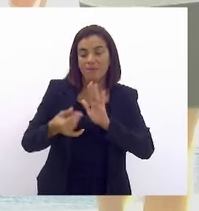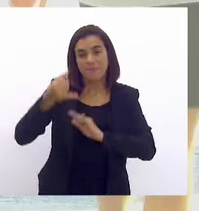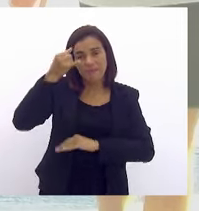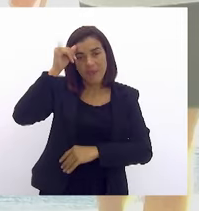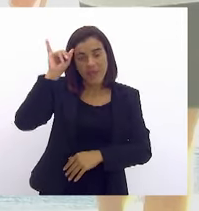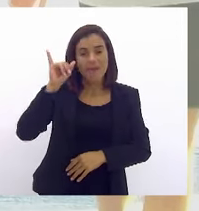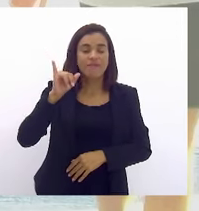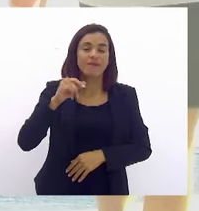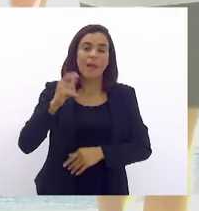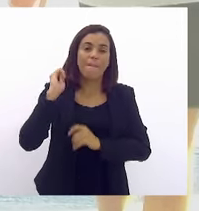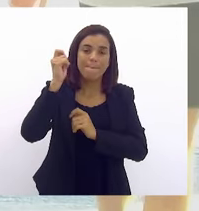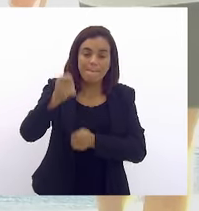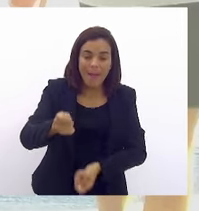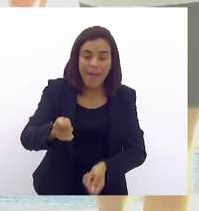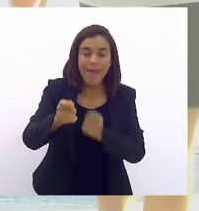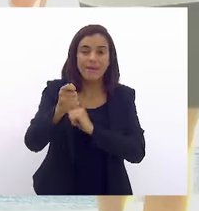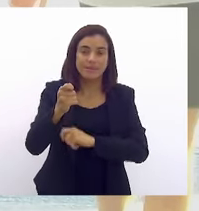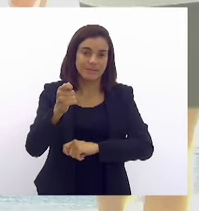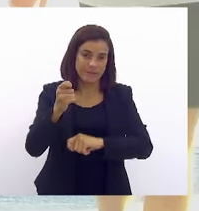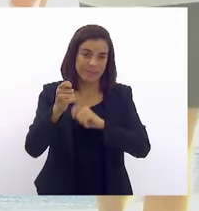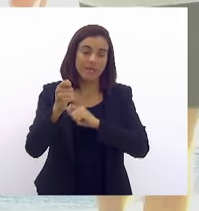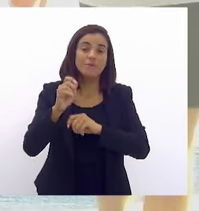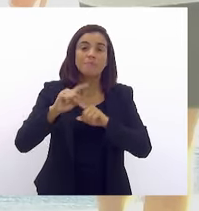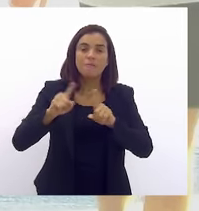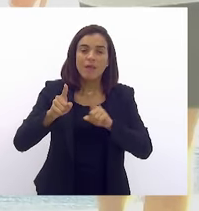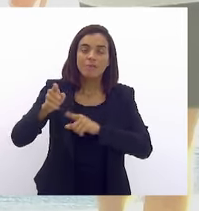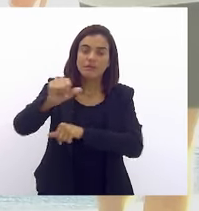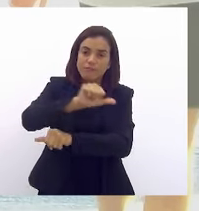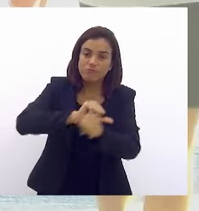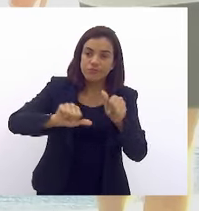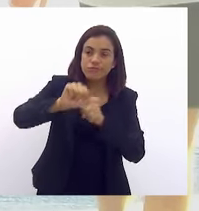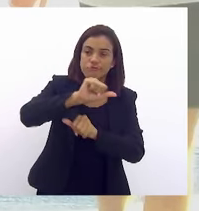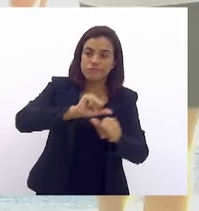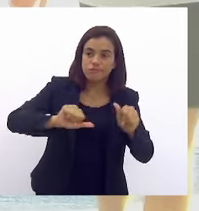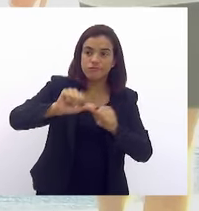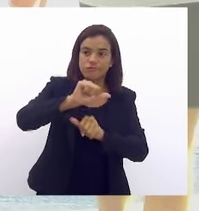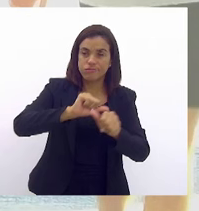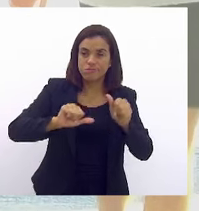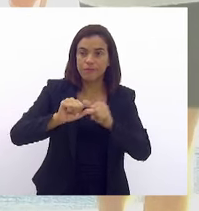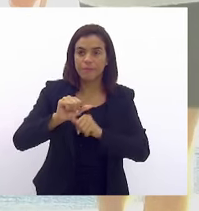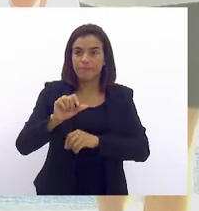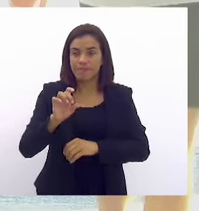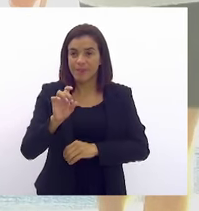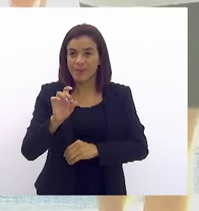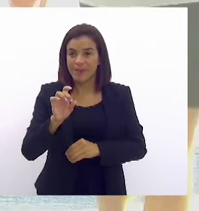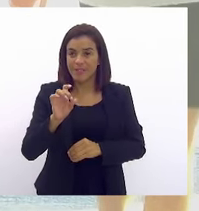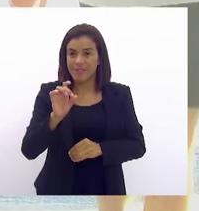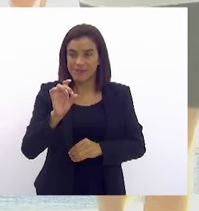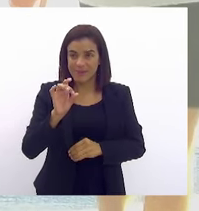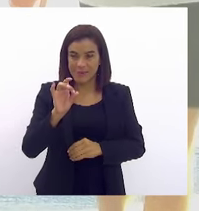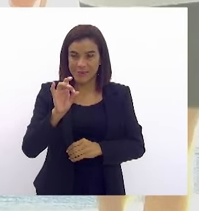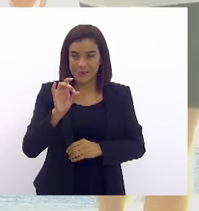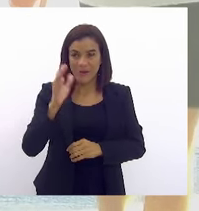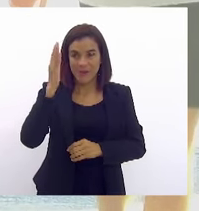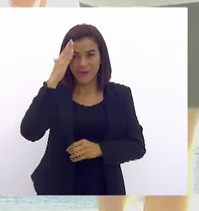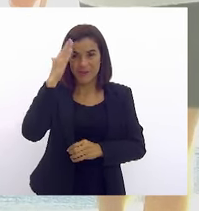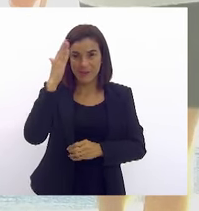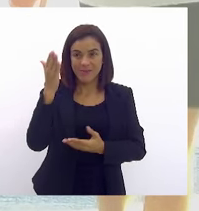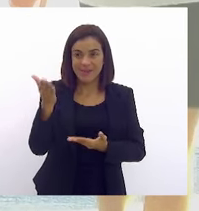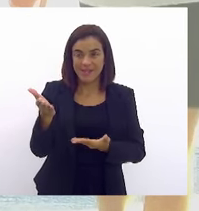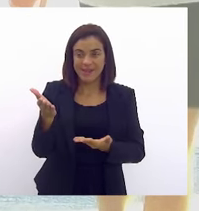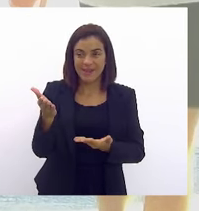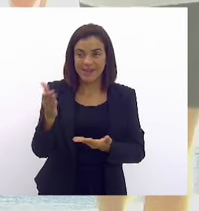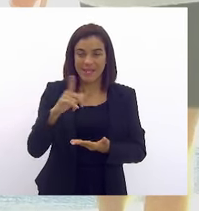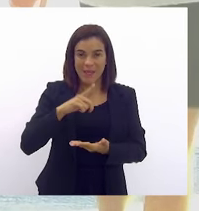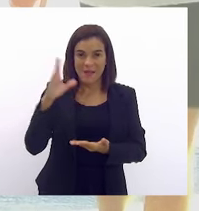seja de subsistência, mas que seja renovável, e por aí vai. Eu queria só... Eu sei que o senhor está com